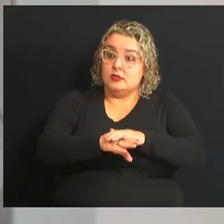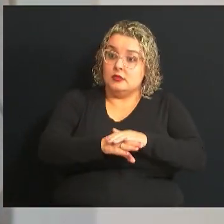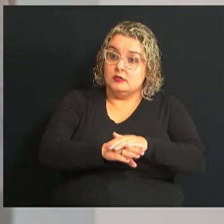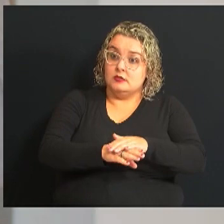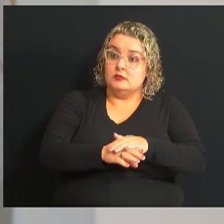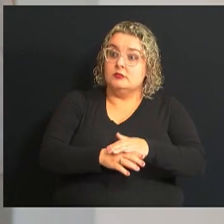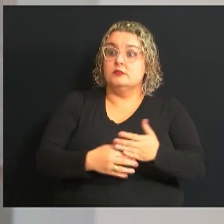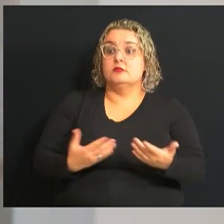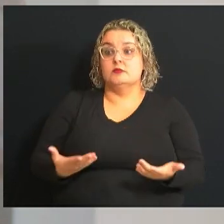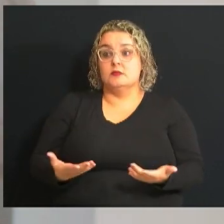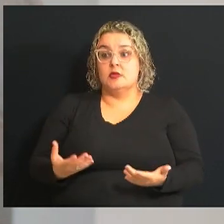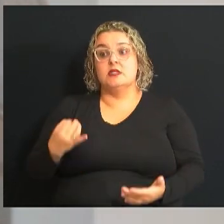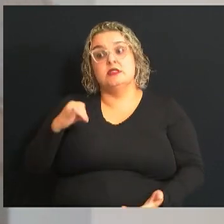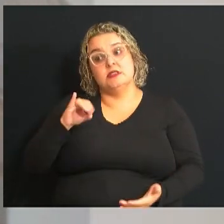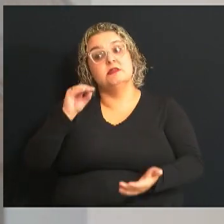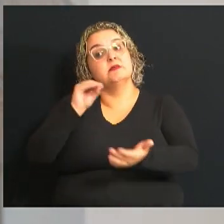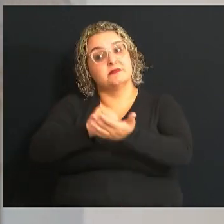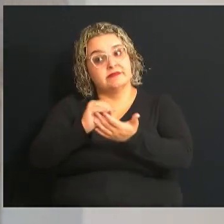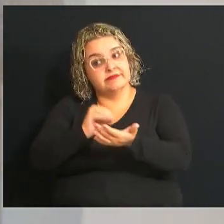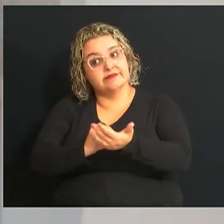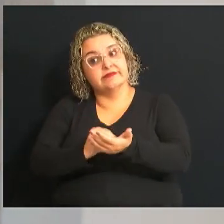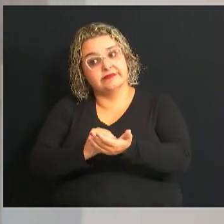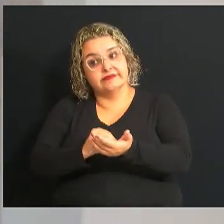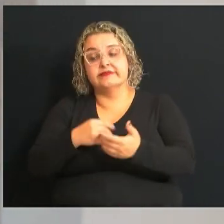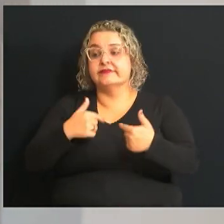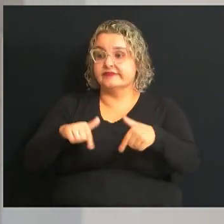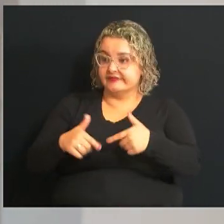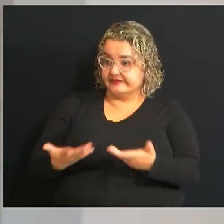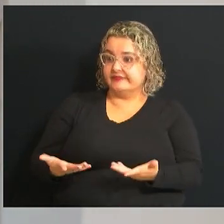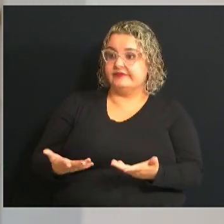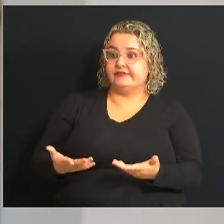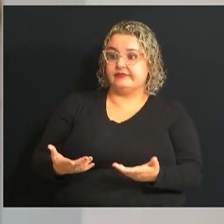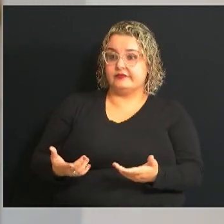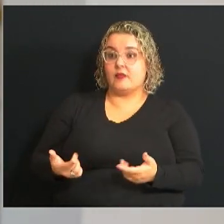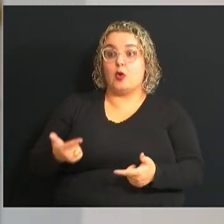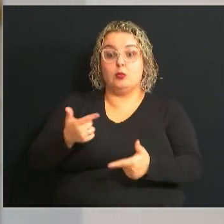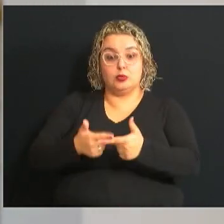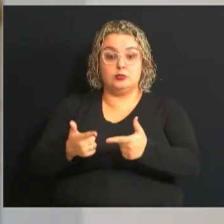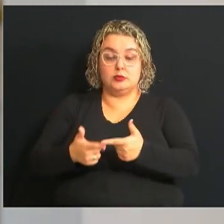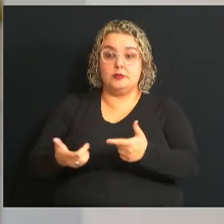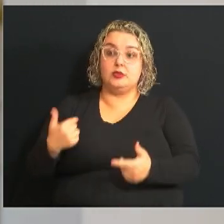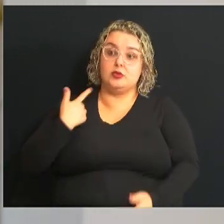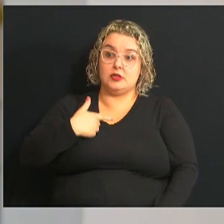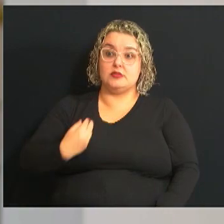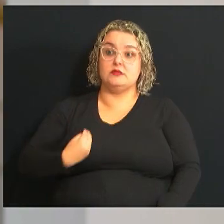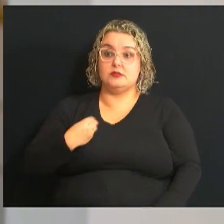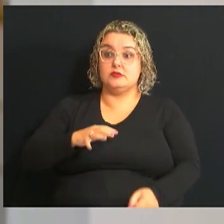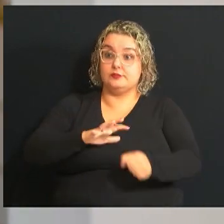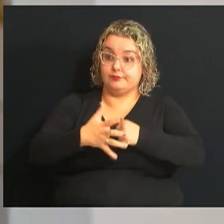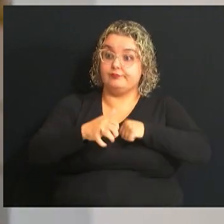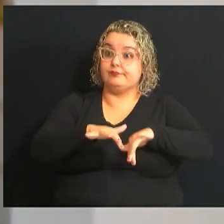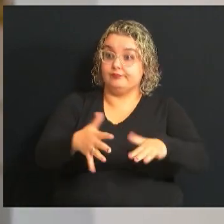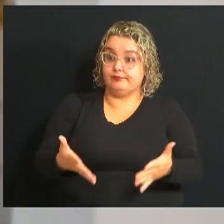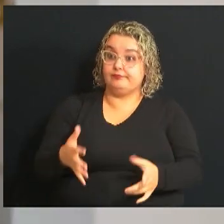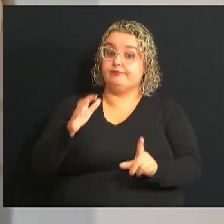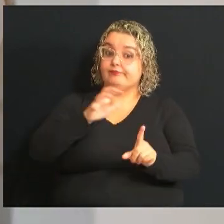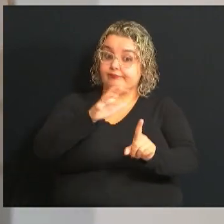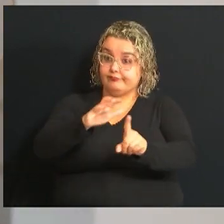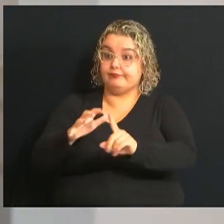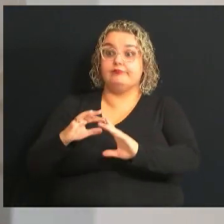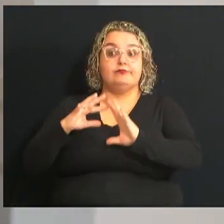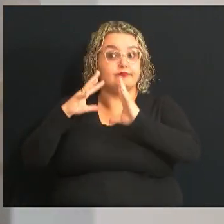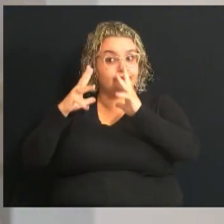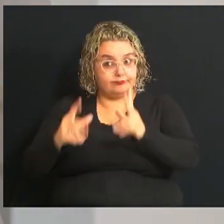que, se faltasse um emprego, se tivesse uma crise, a gente acabou de passar por uma muito grande que afetou completamente o